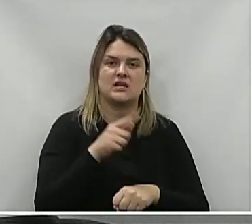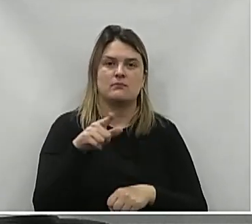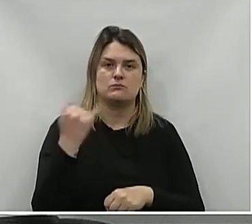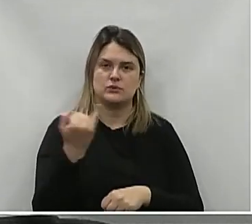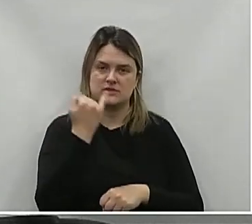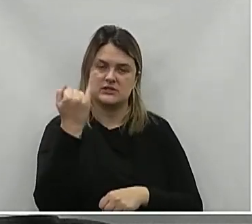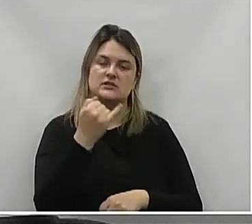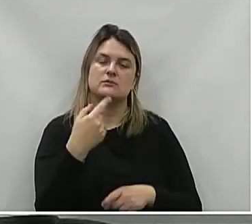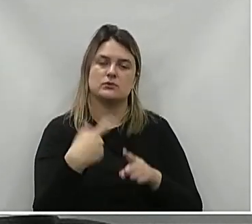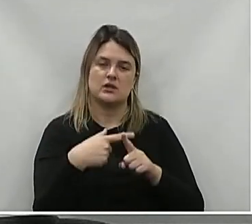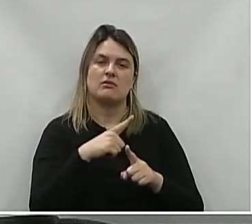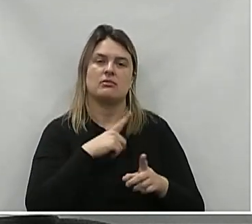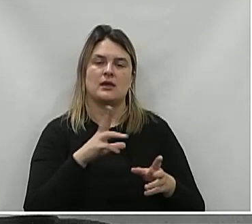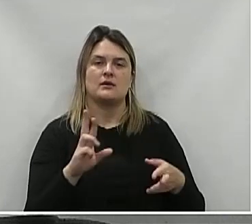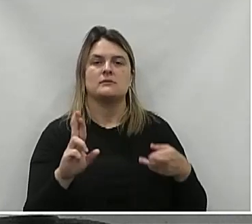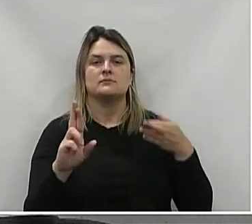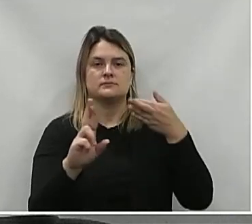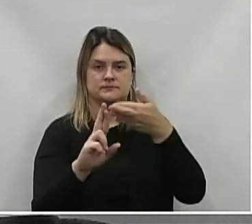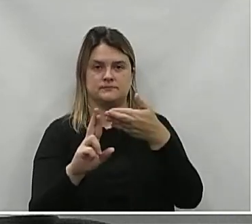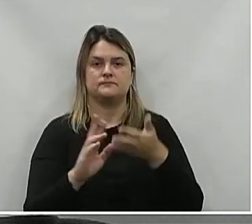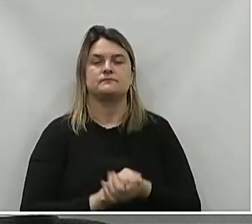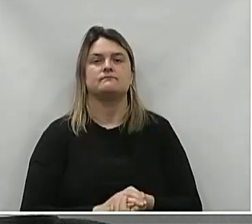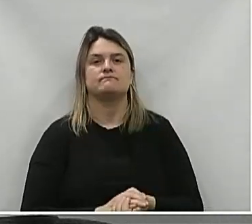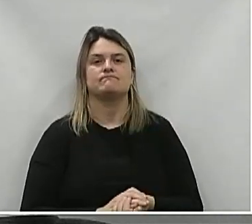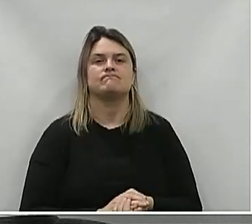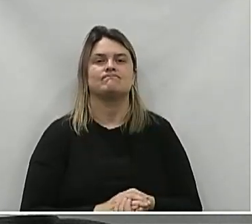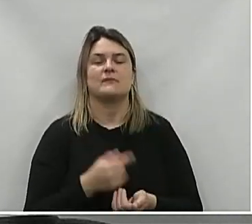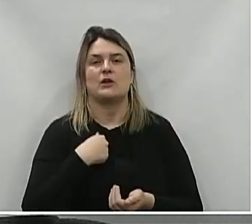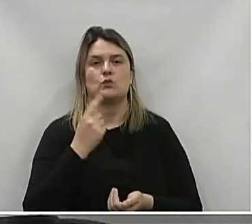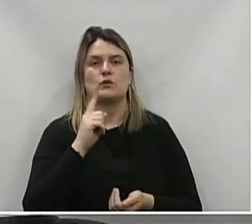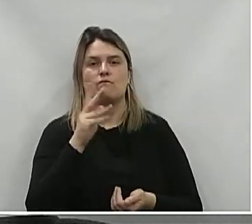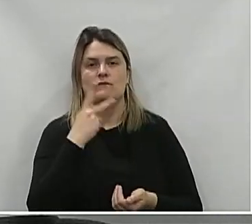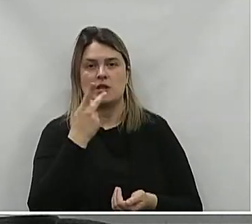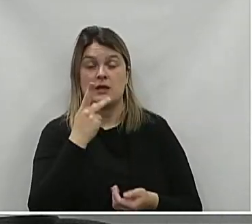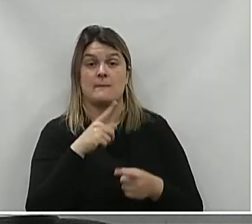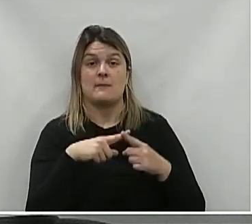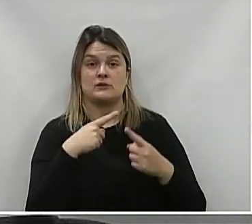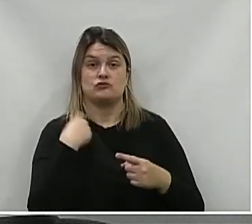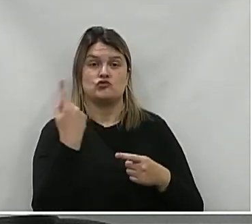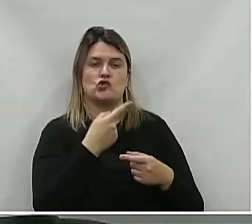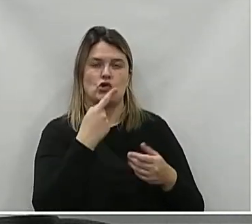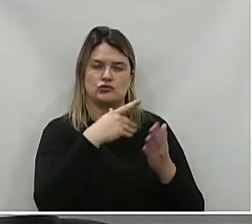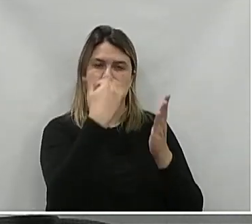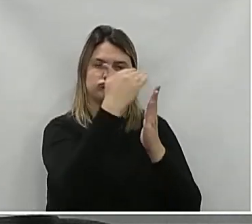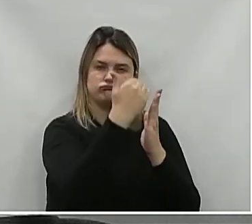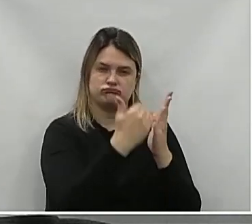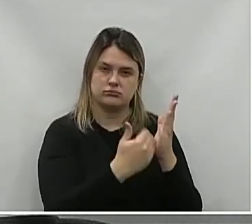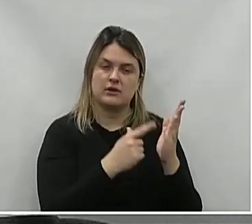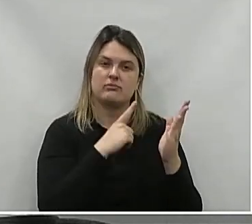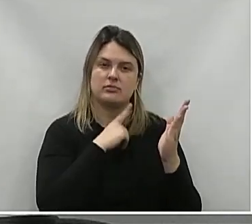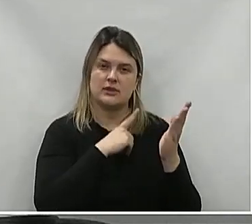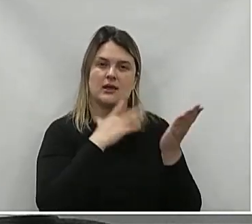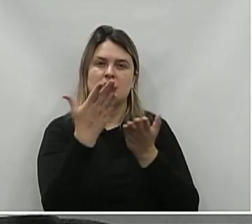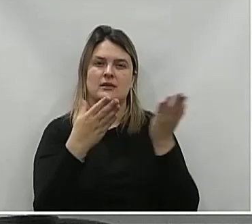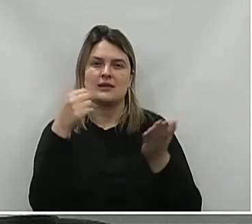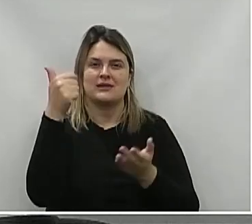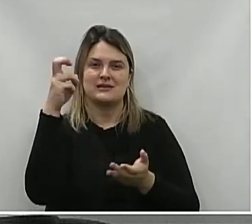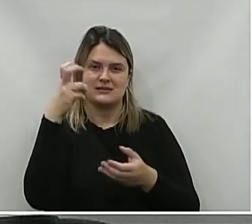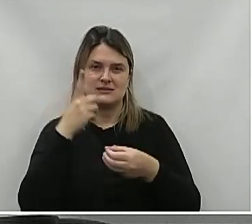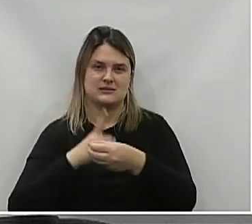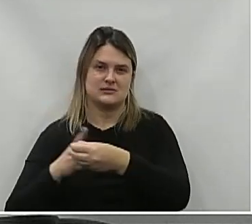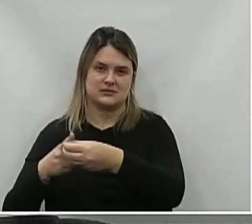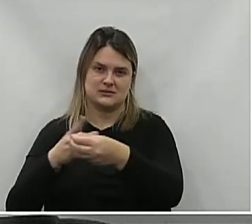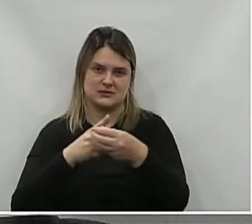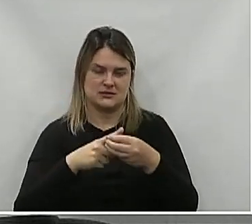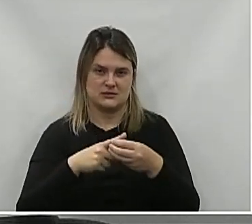essa representatividade local. Eu não falei, mas a nossa pasta aqui em União da Vitória, ela atende a 15 municípios.